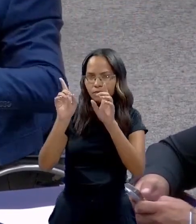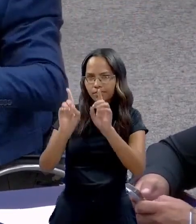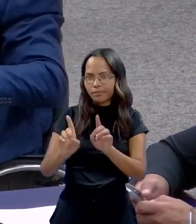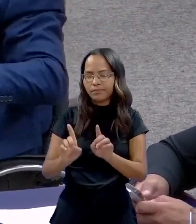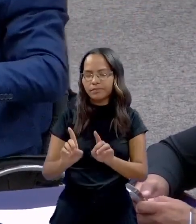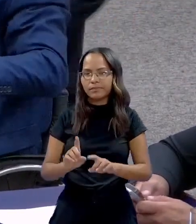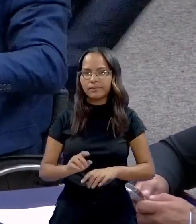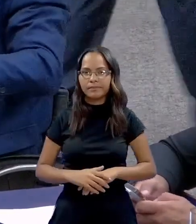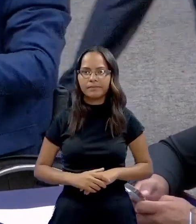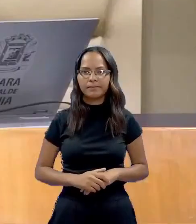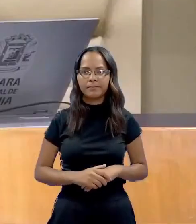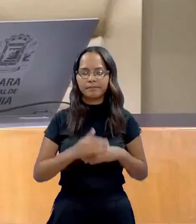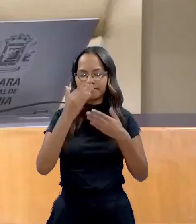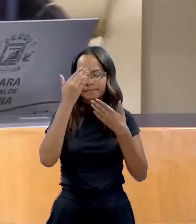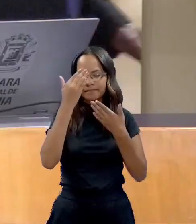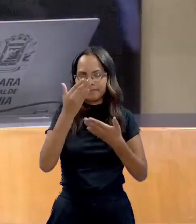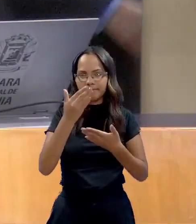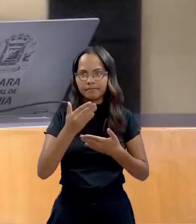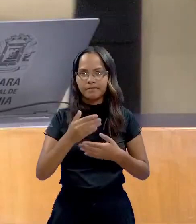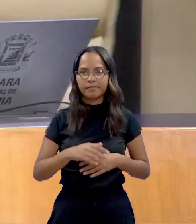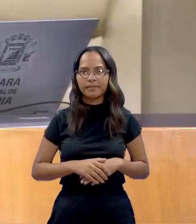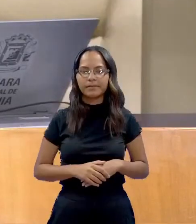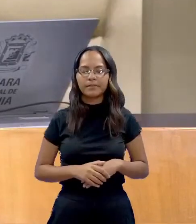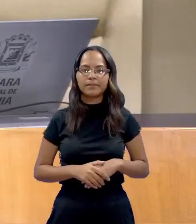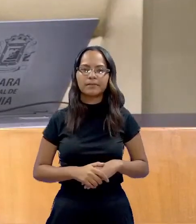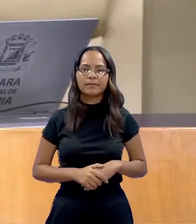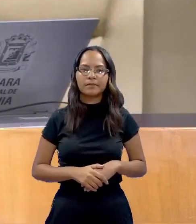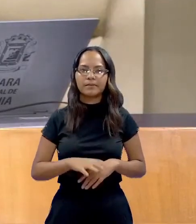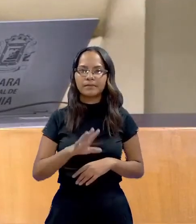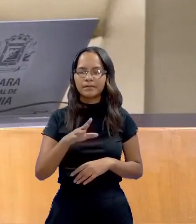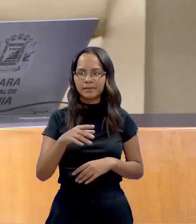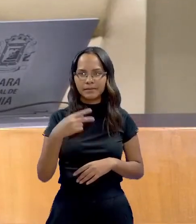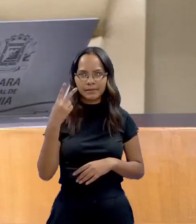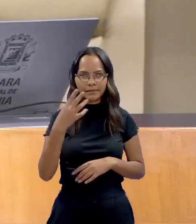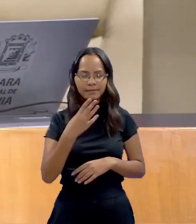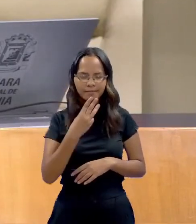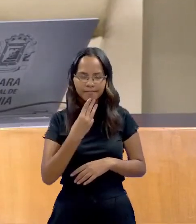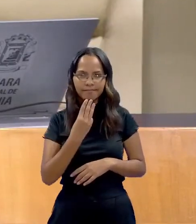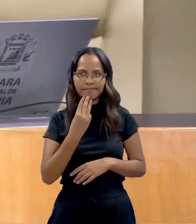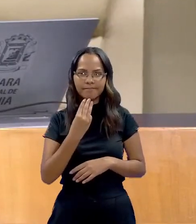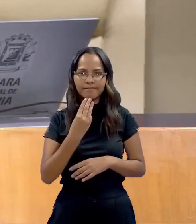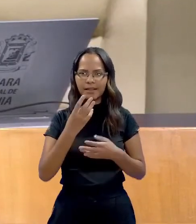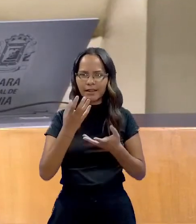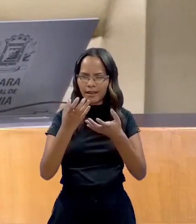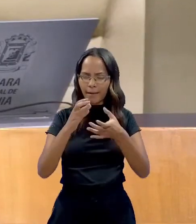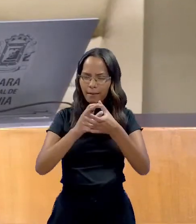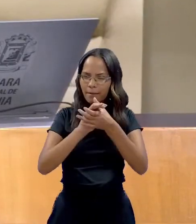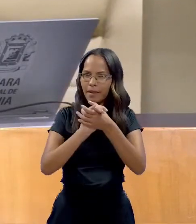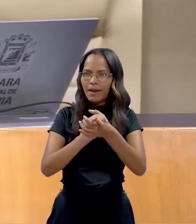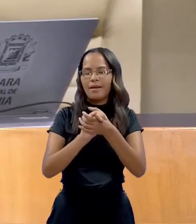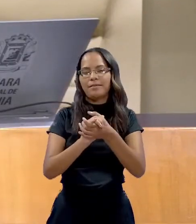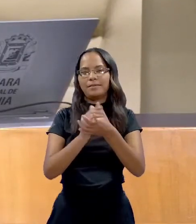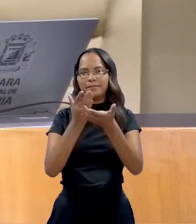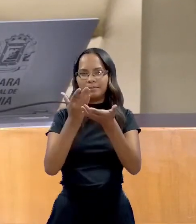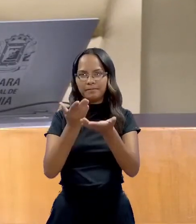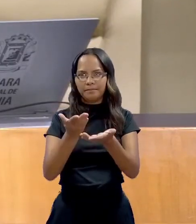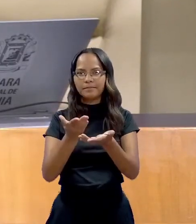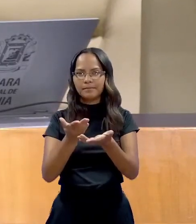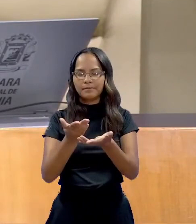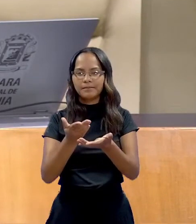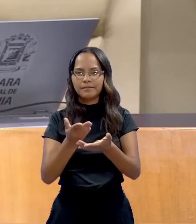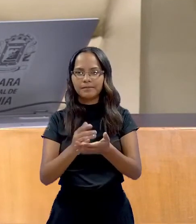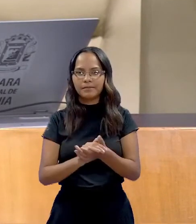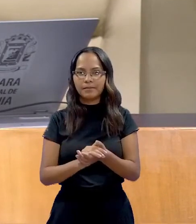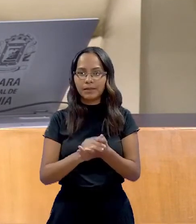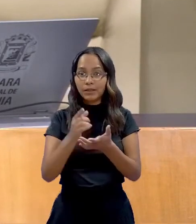presidente. Vereador William Veloso, parabenizar a Vossa Excelência. Desde que Vossa Excelência